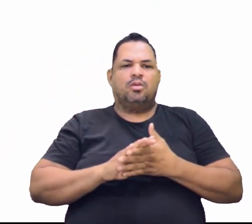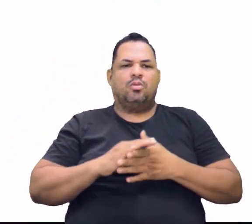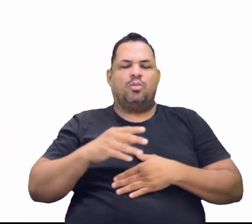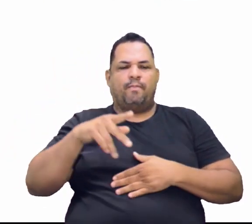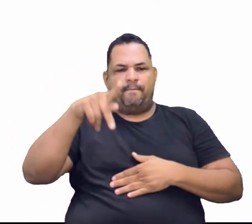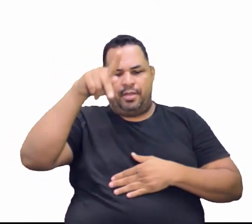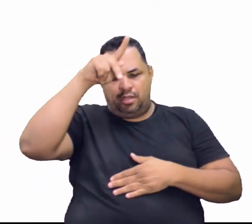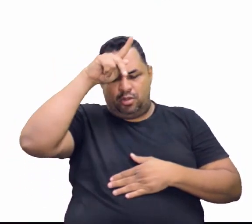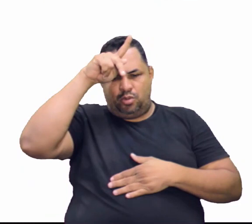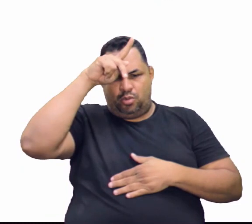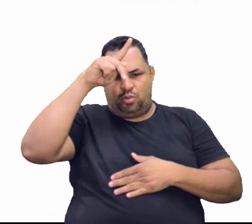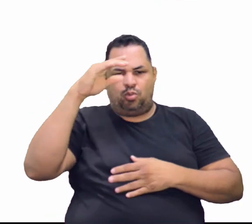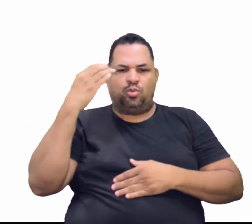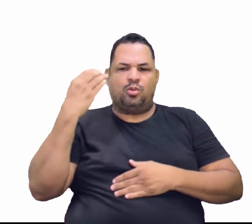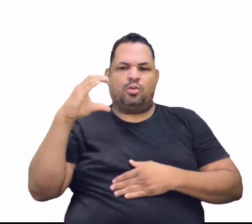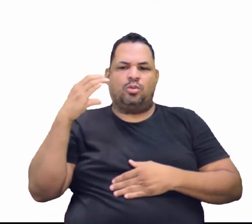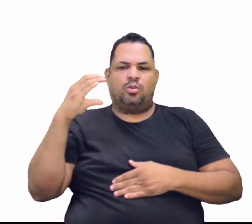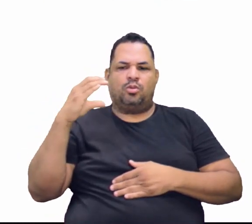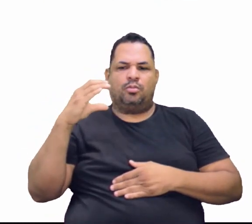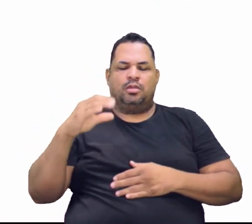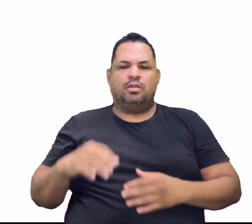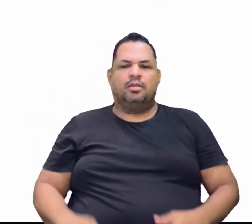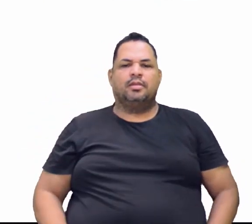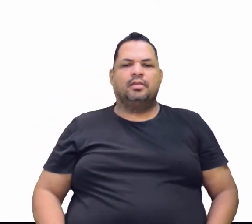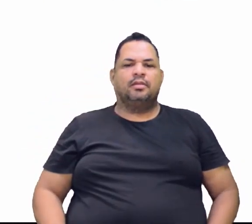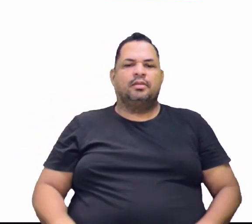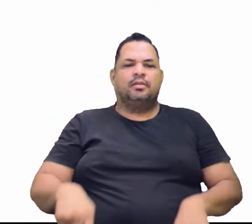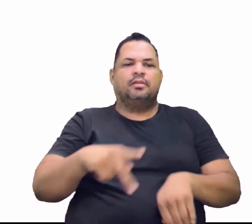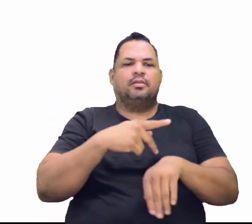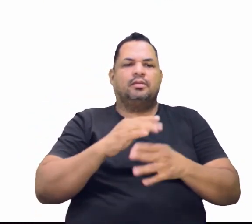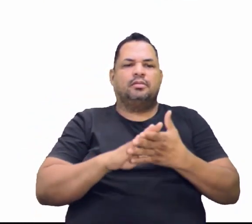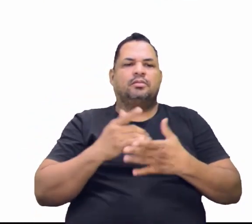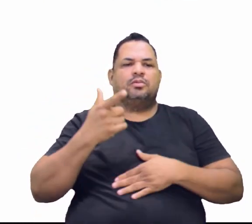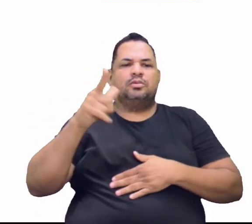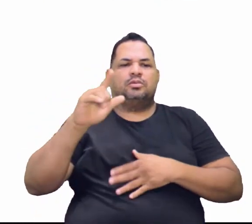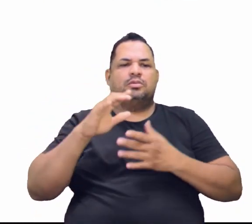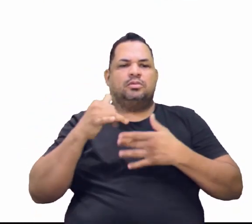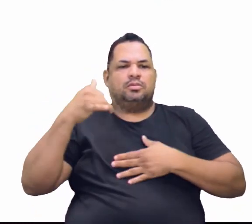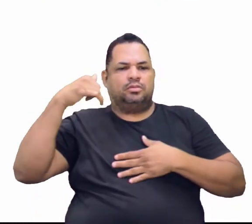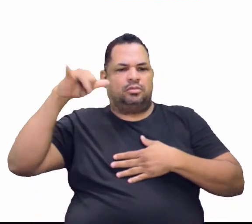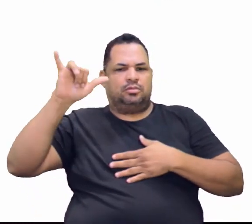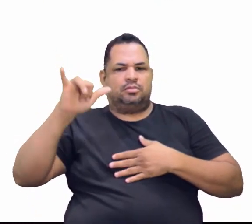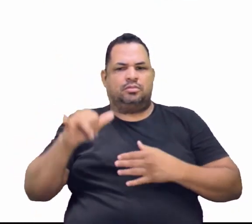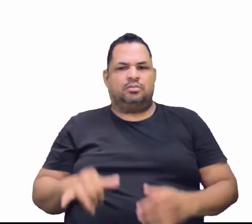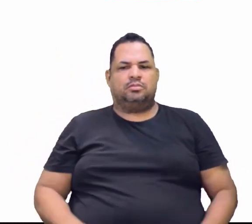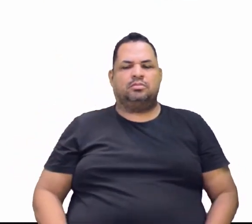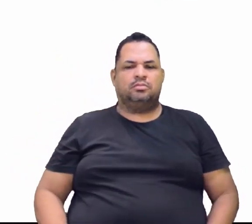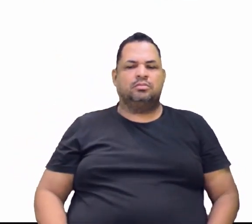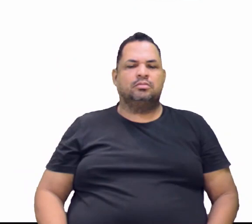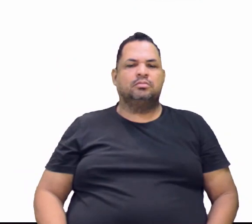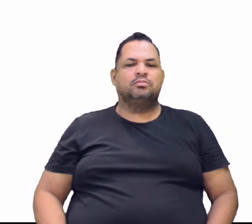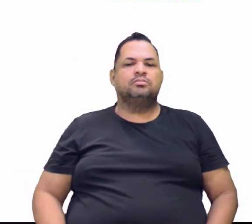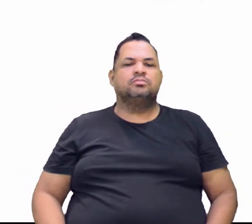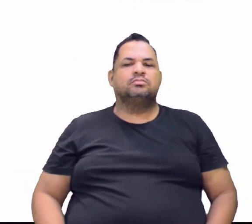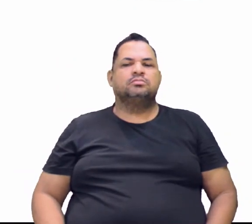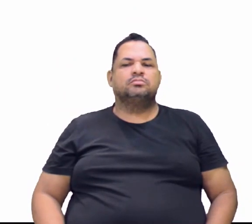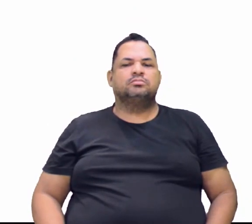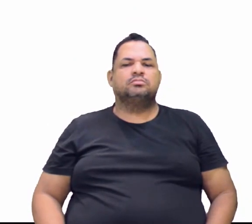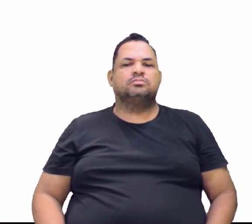Peru. Rondon foi para lá e conseguiu evitar uma guerra.